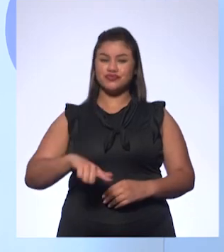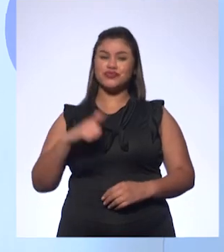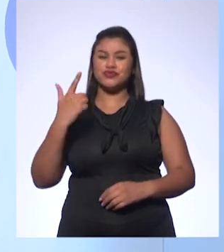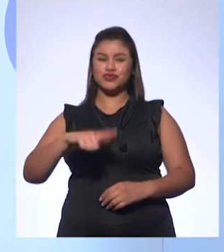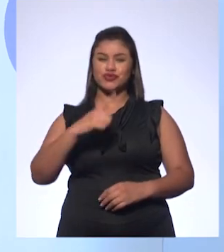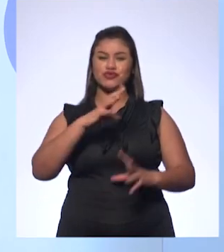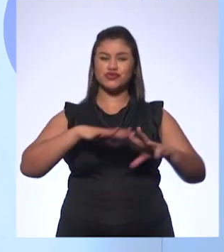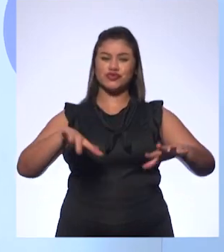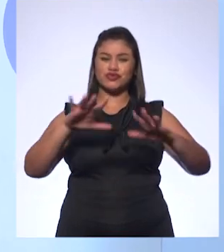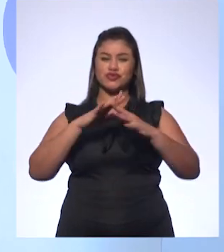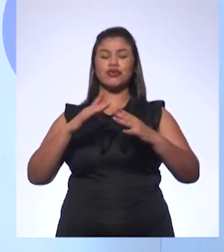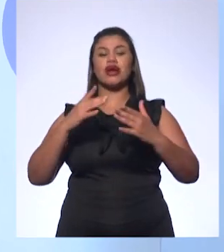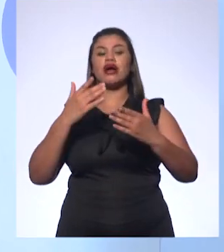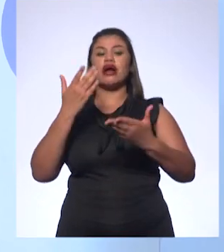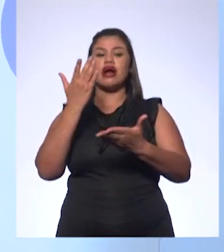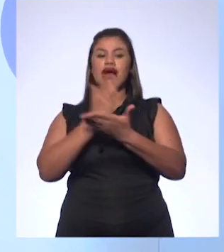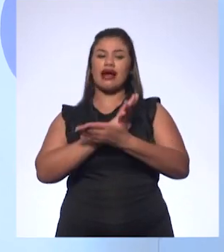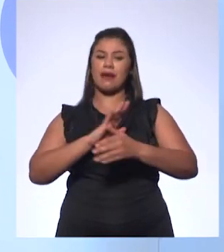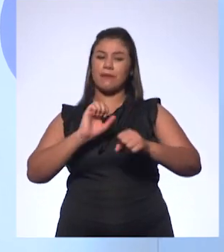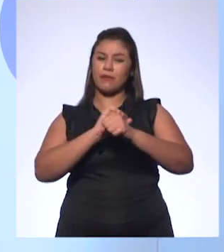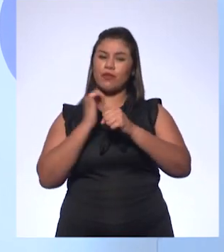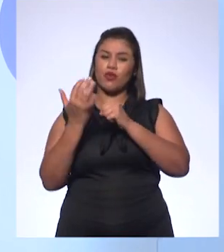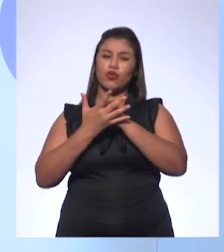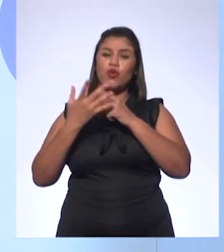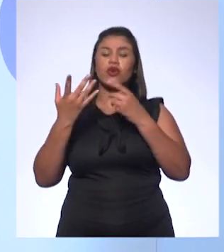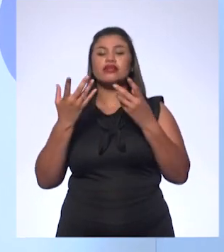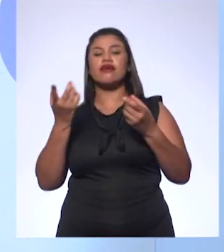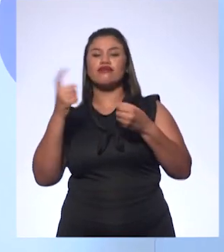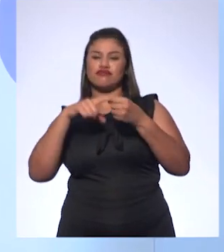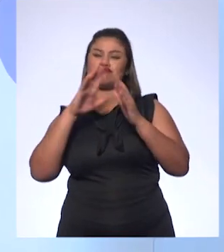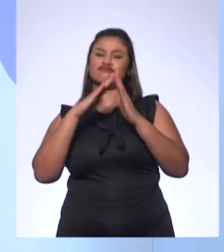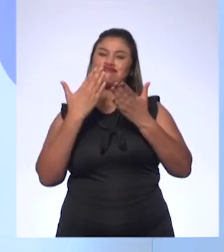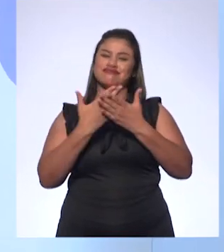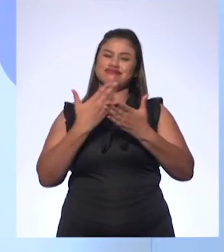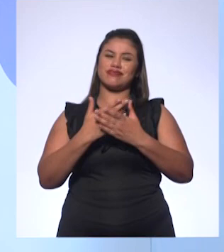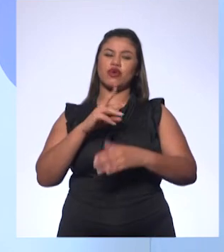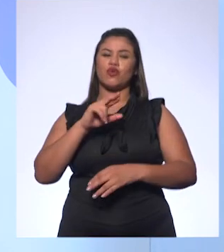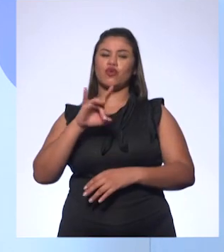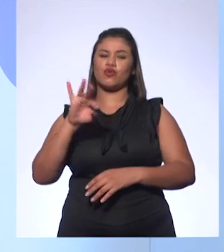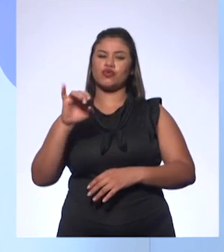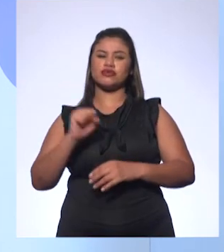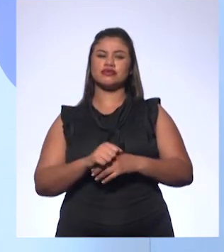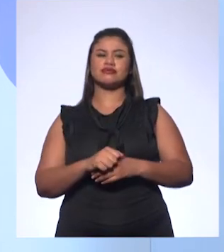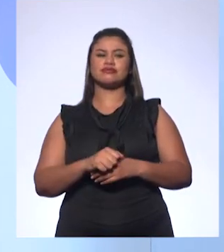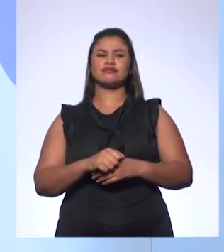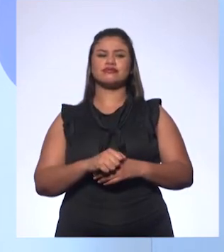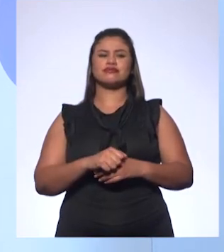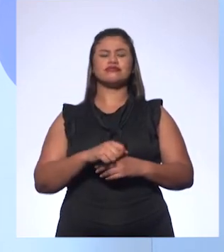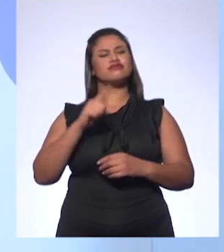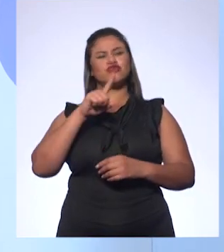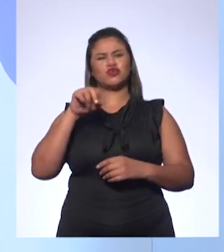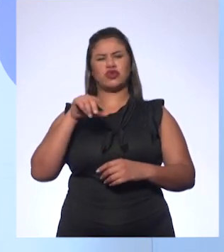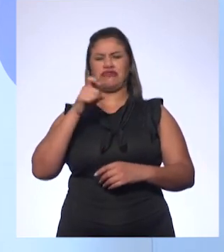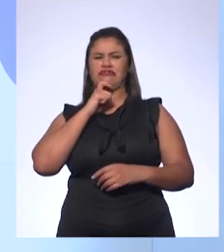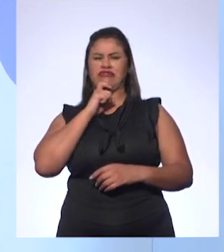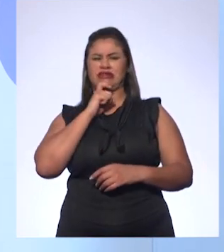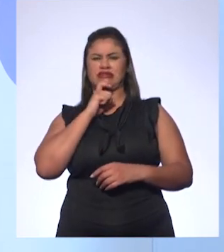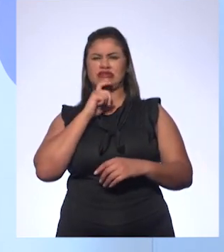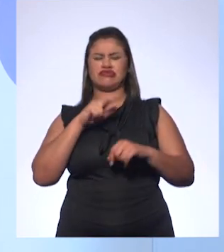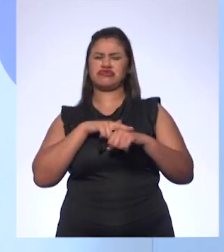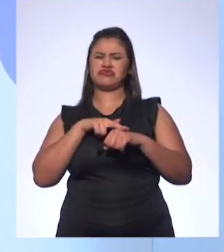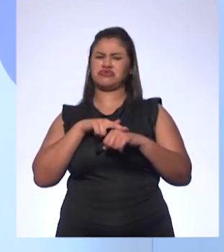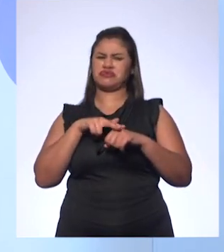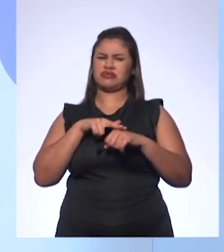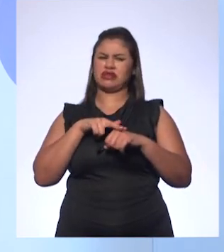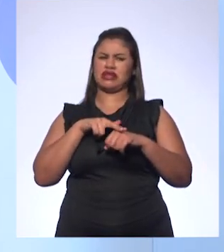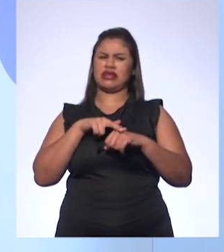gente poder ter a volta das aulas. A Ruth, a Zona Verde para São Paulo. Não entendi. A